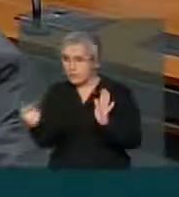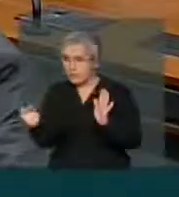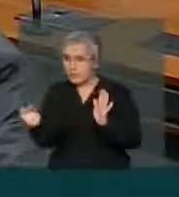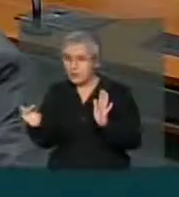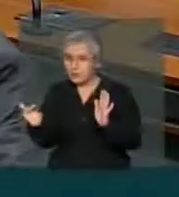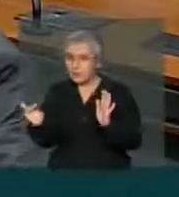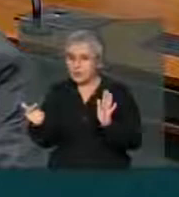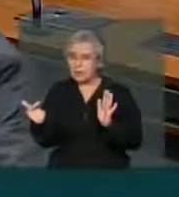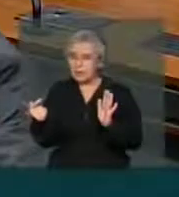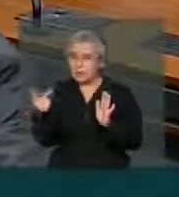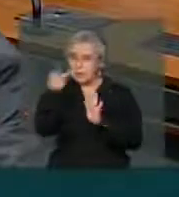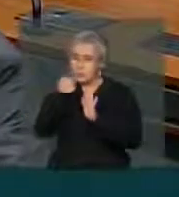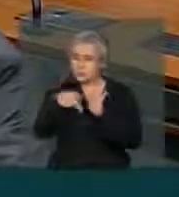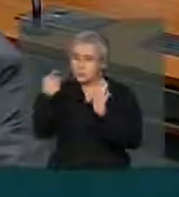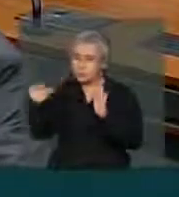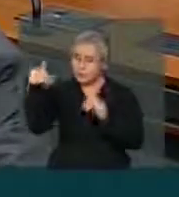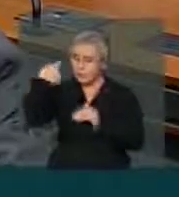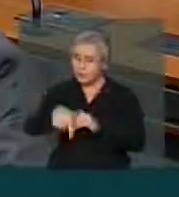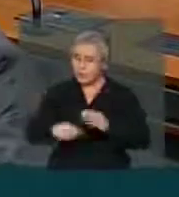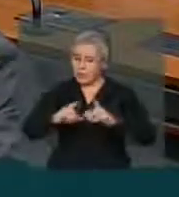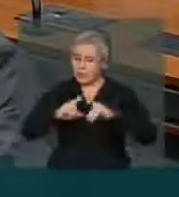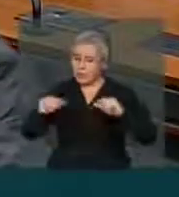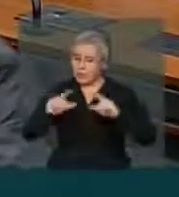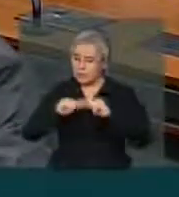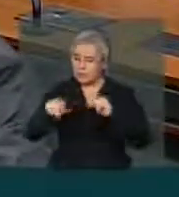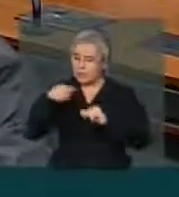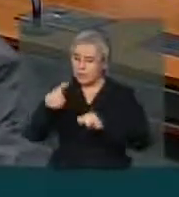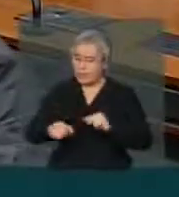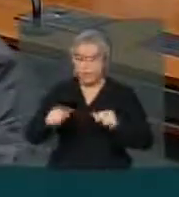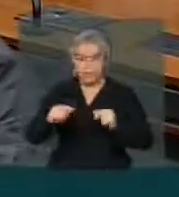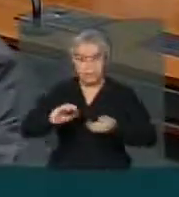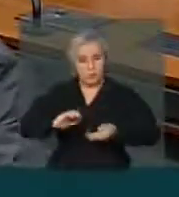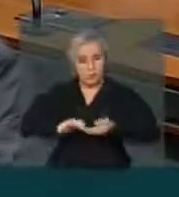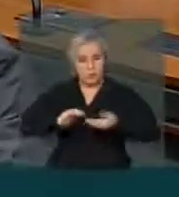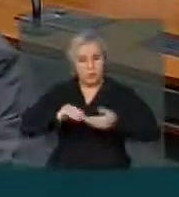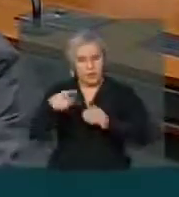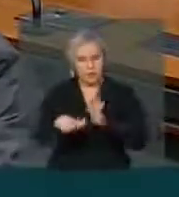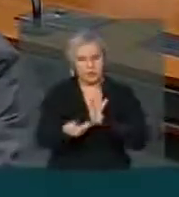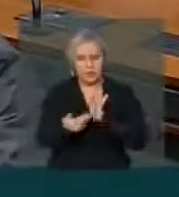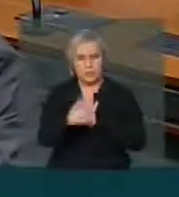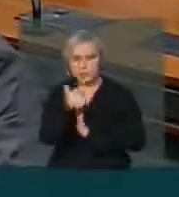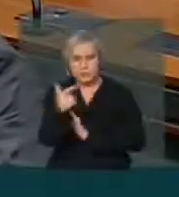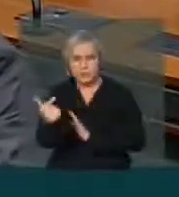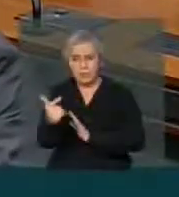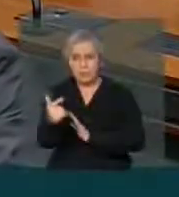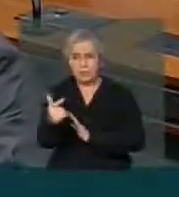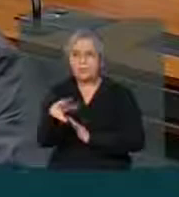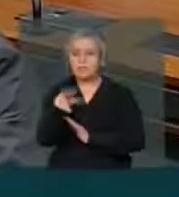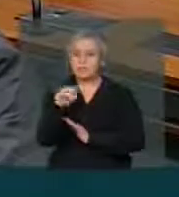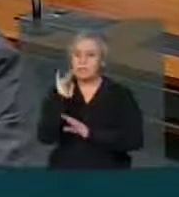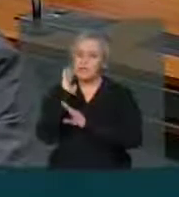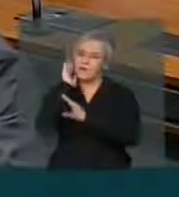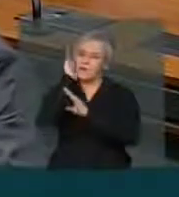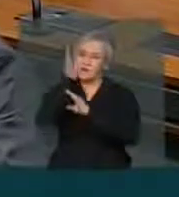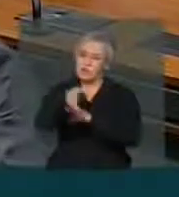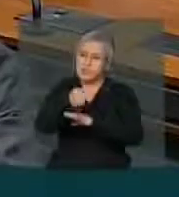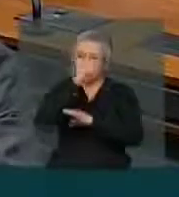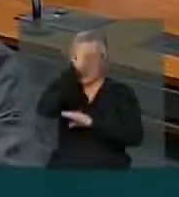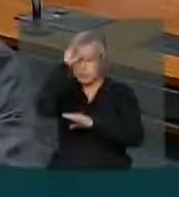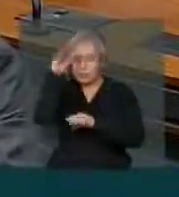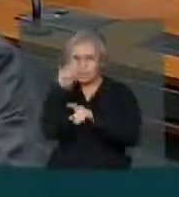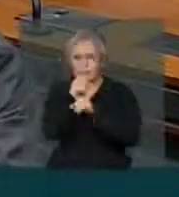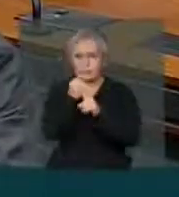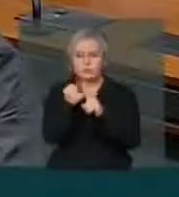pelo Congresso, ele não poderia ser mais transparente com a sociedade, com o Congresso, para a gente entender como é que está sendo esta